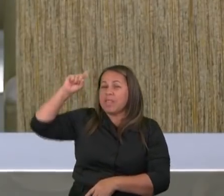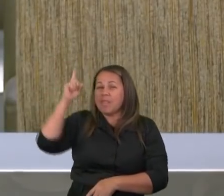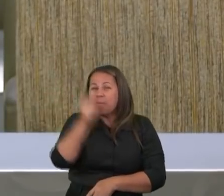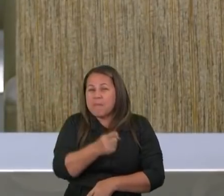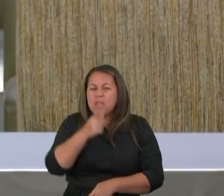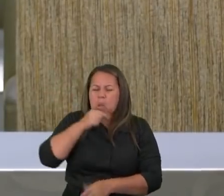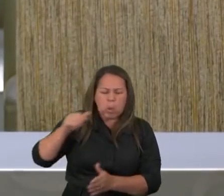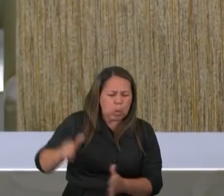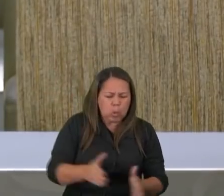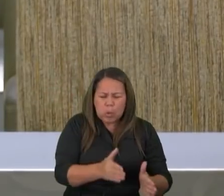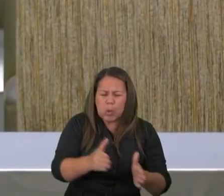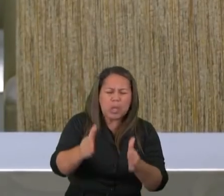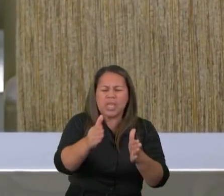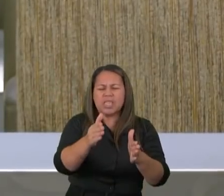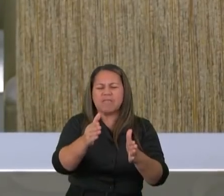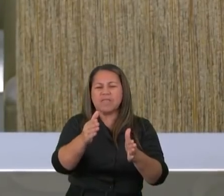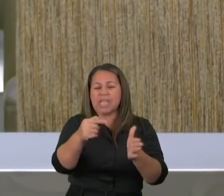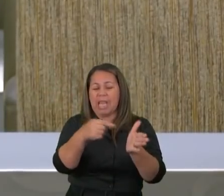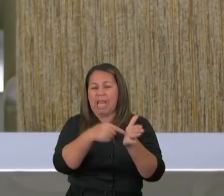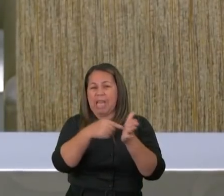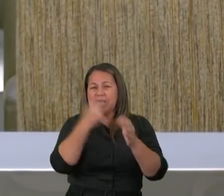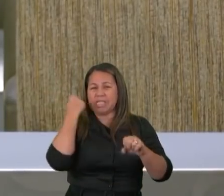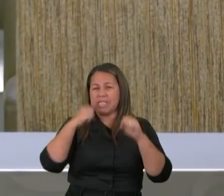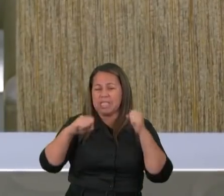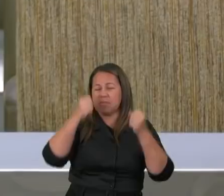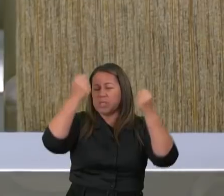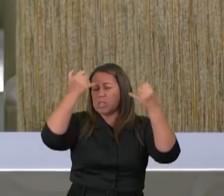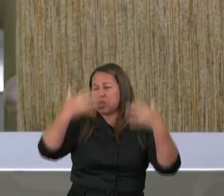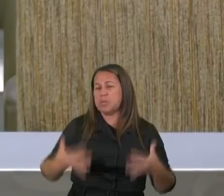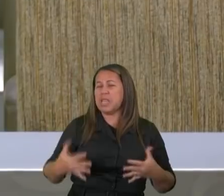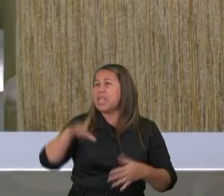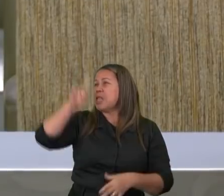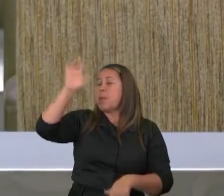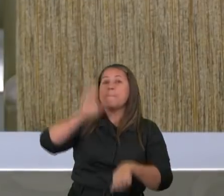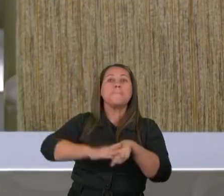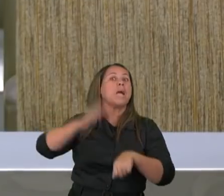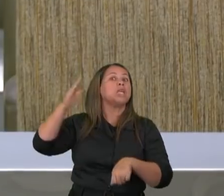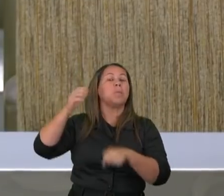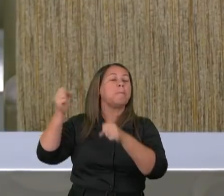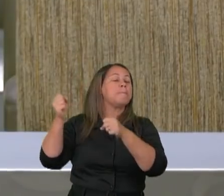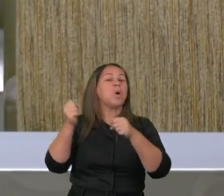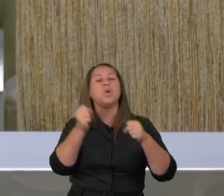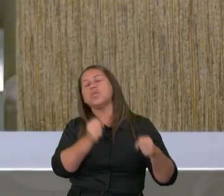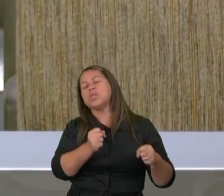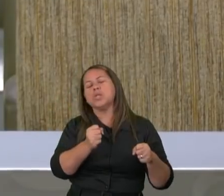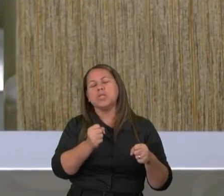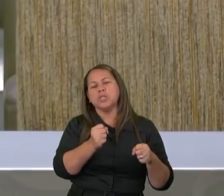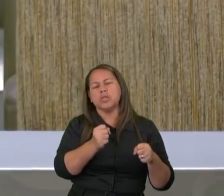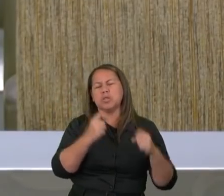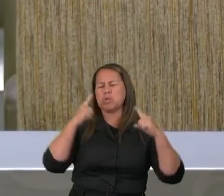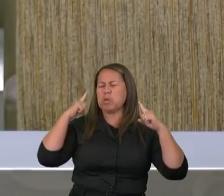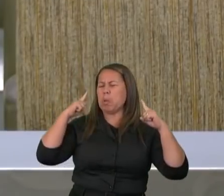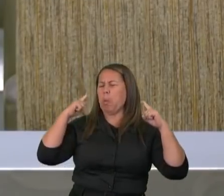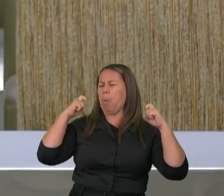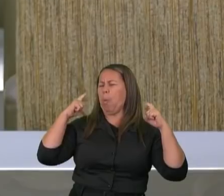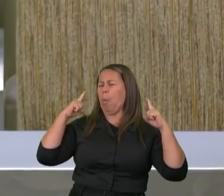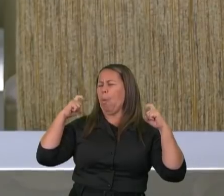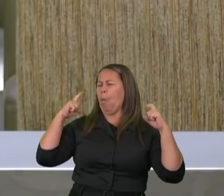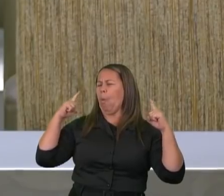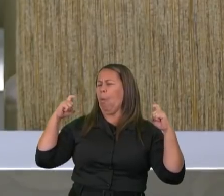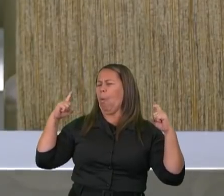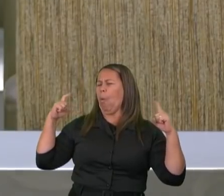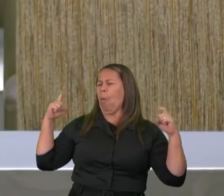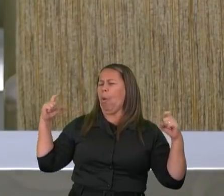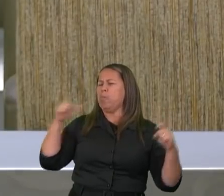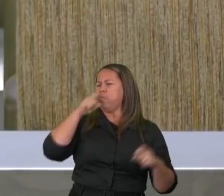aqui: Deus é mais poderoso do que o ruído das grandes águas, Deus